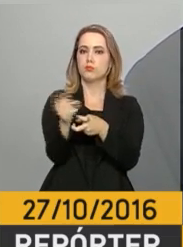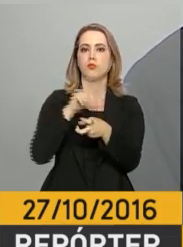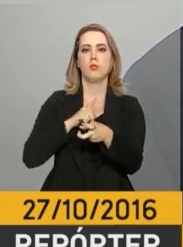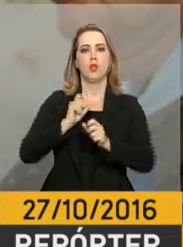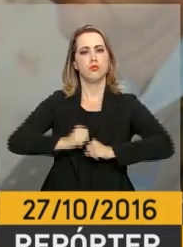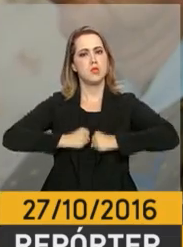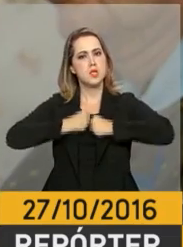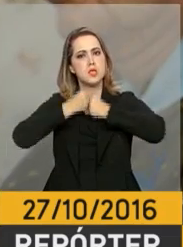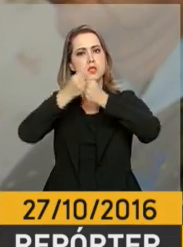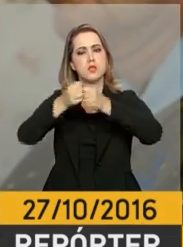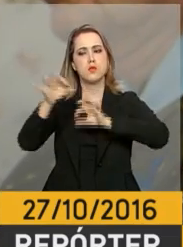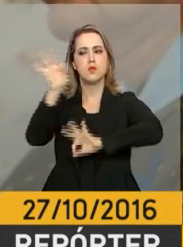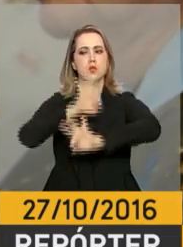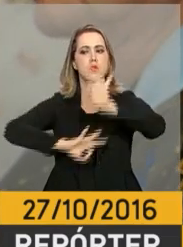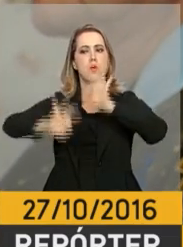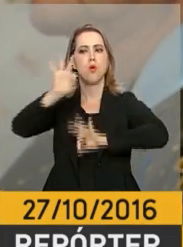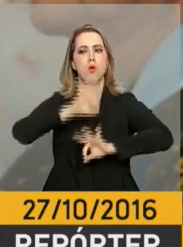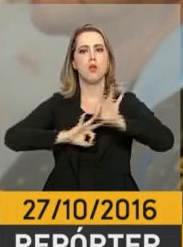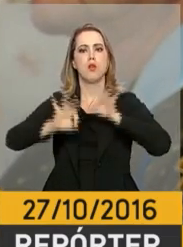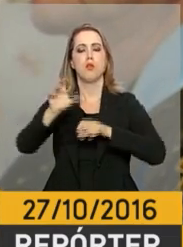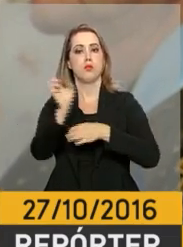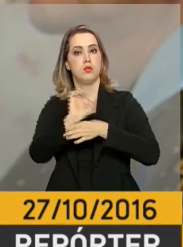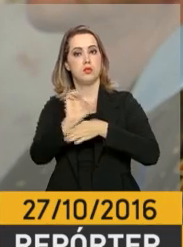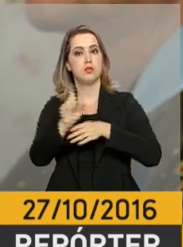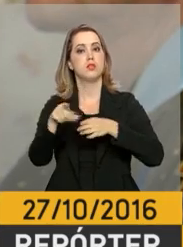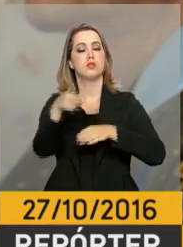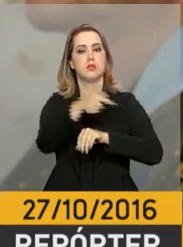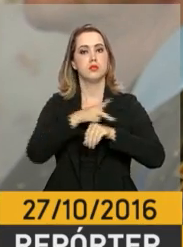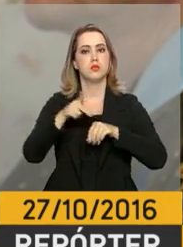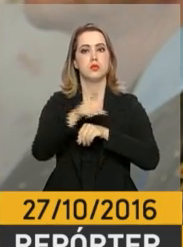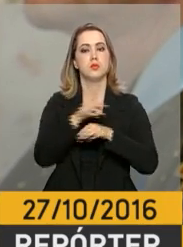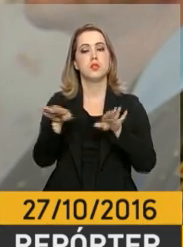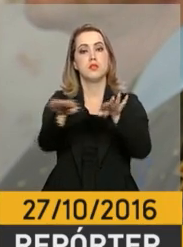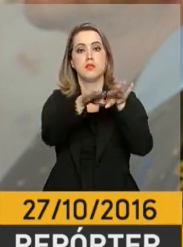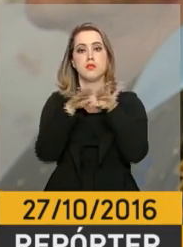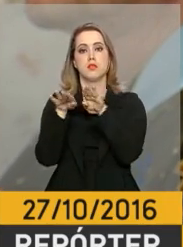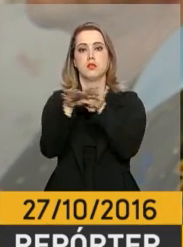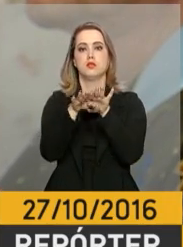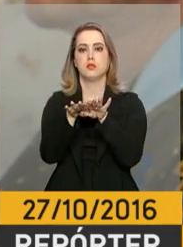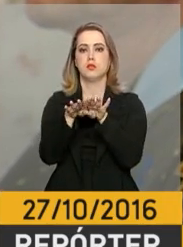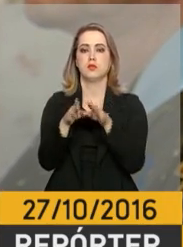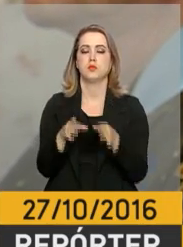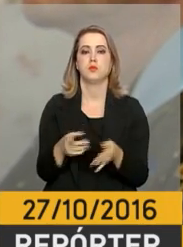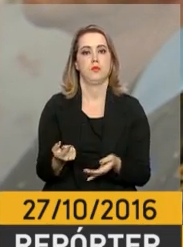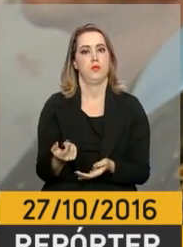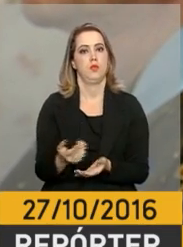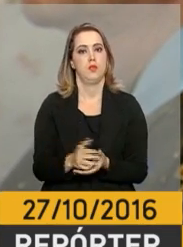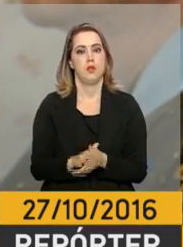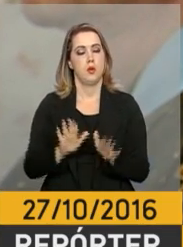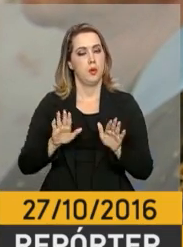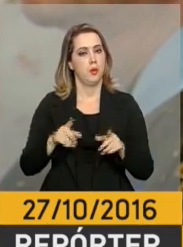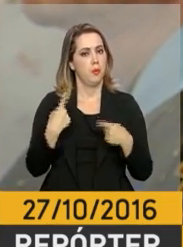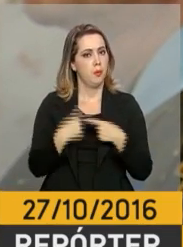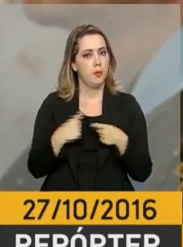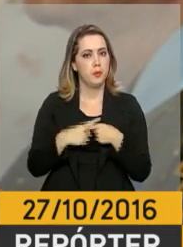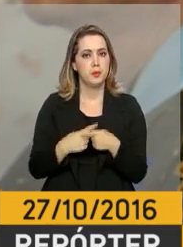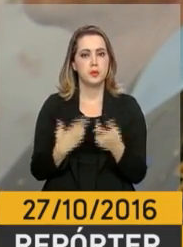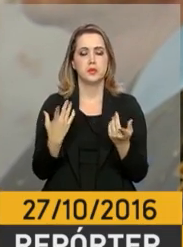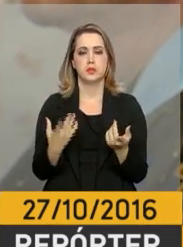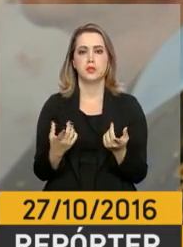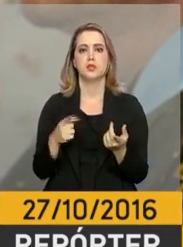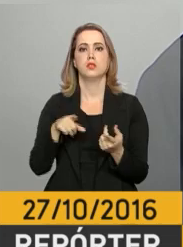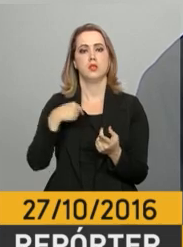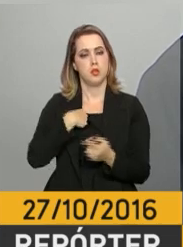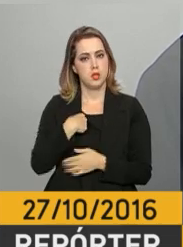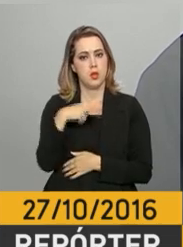organização do Estado e de quem se dedicou à democracia portanto eu na qualidade circunstancial